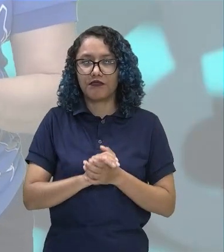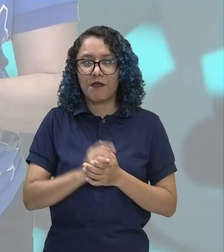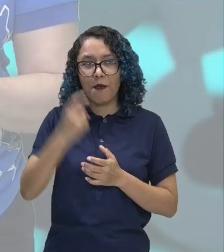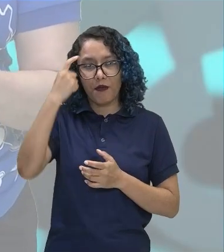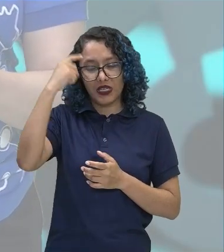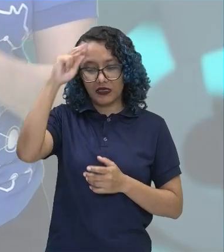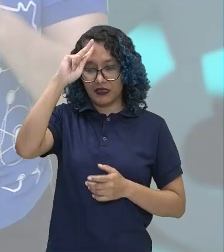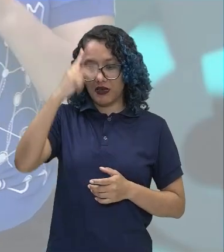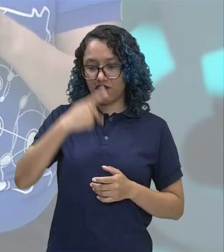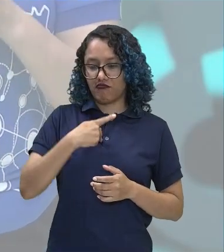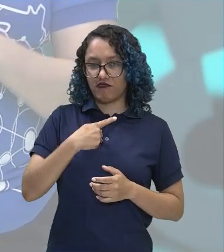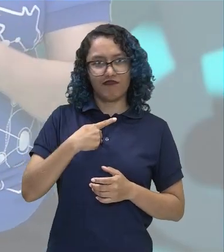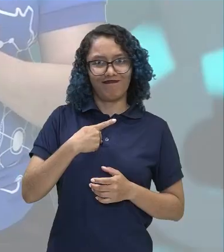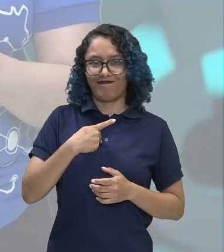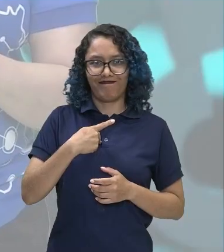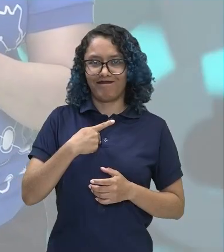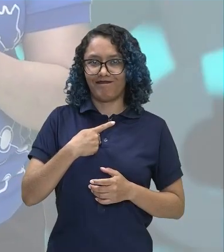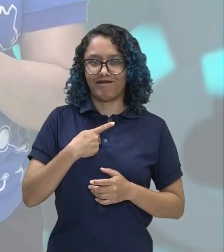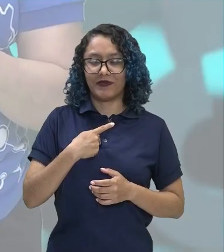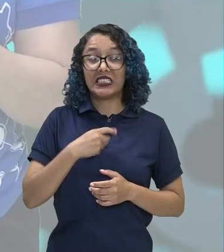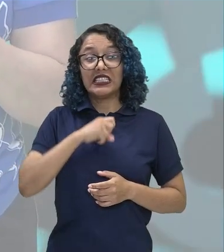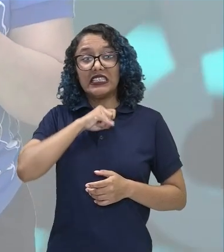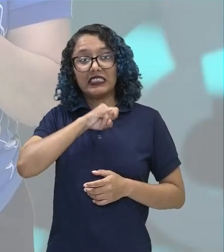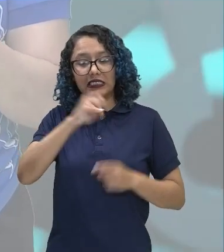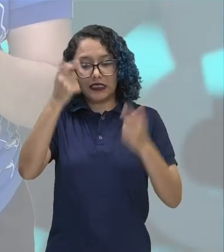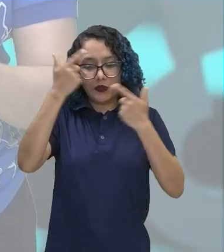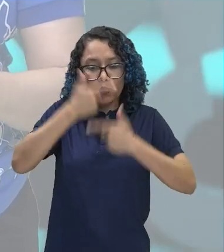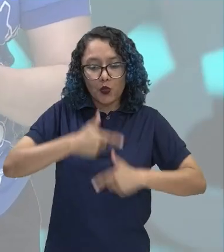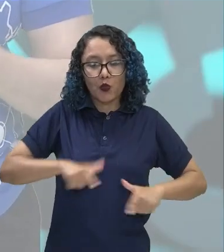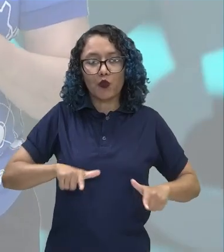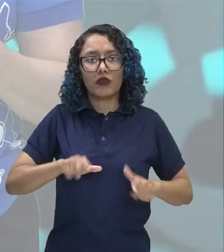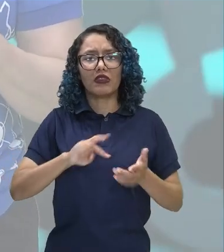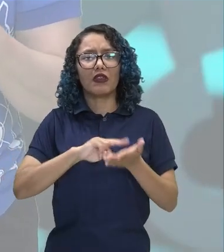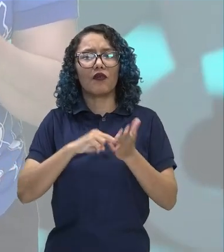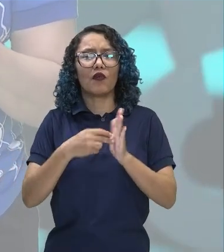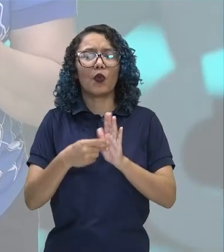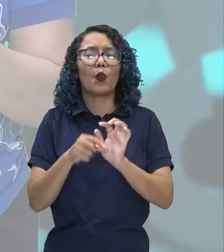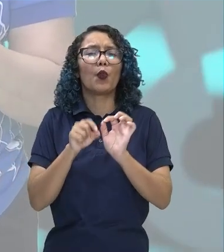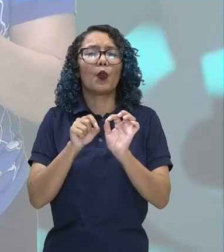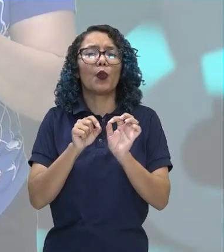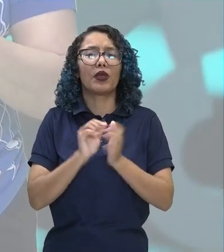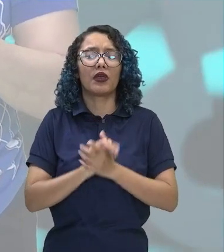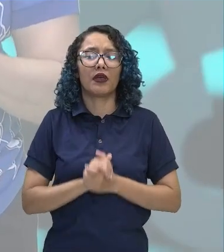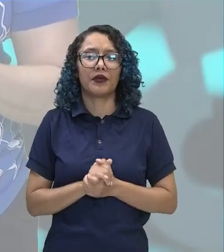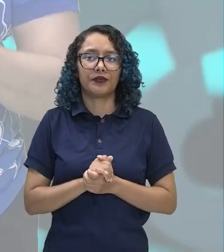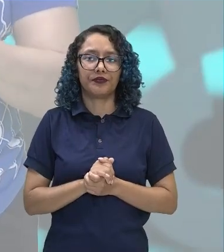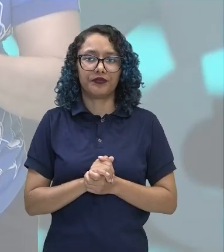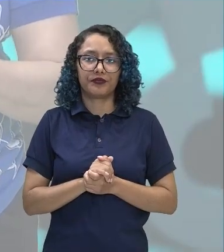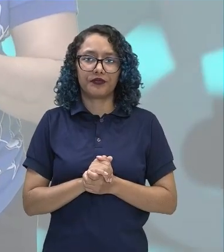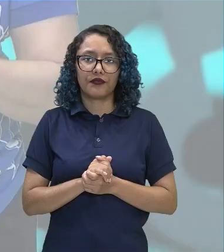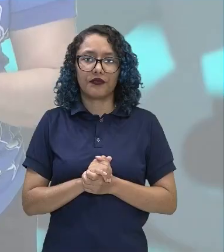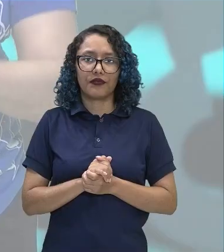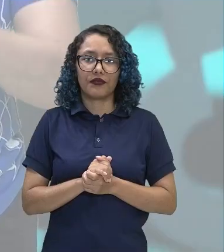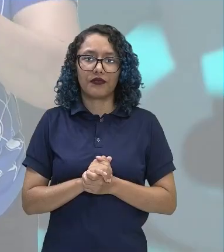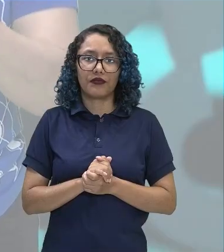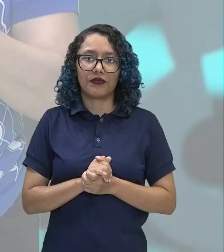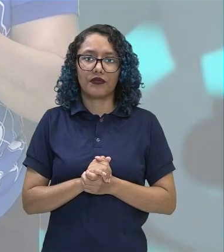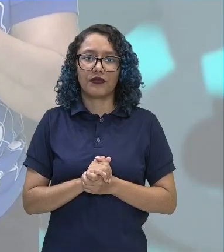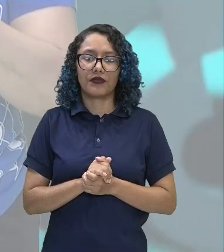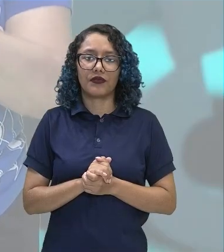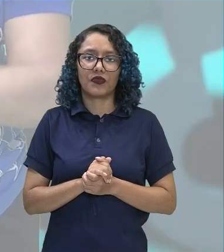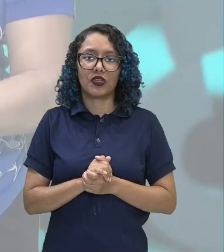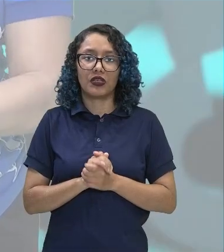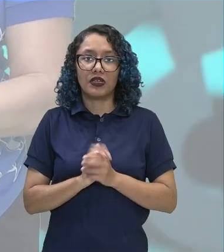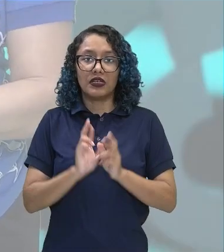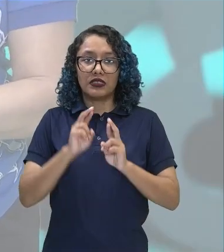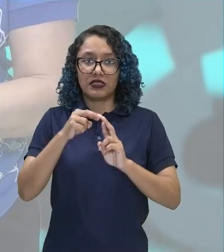seja assim. Quando tem impessoalidade, porque eu não estou me referindo às ações